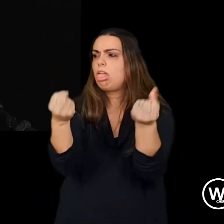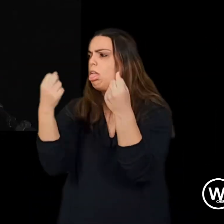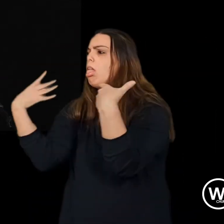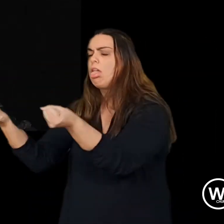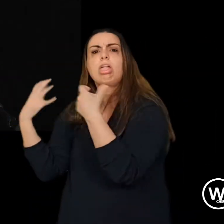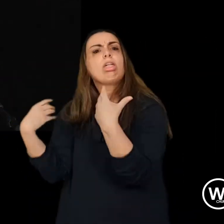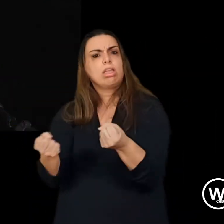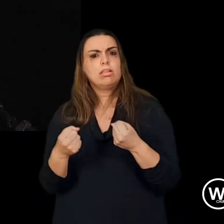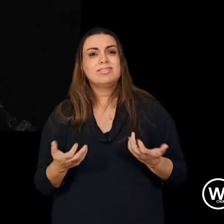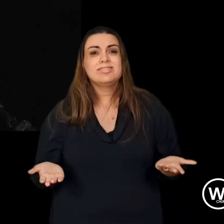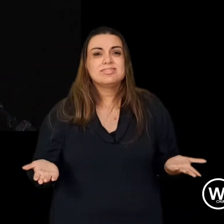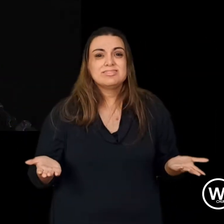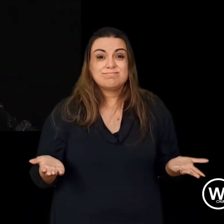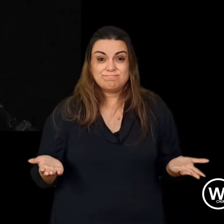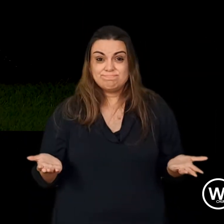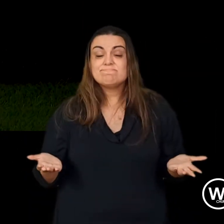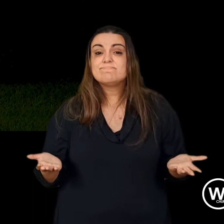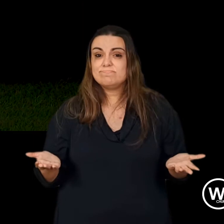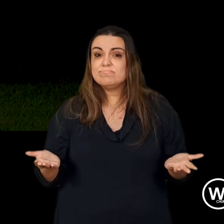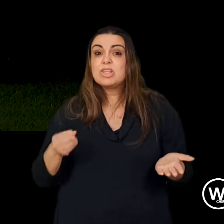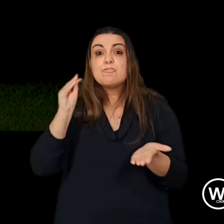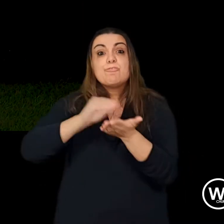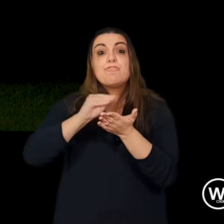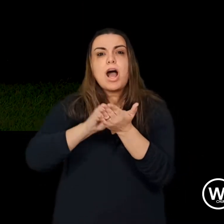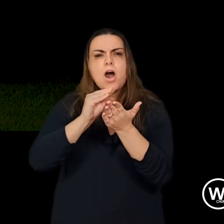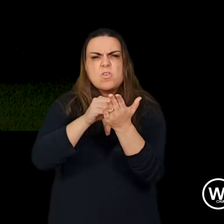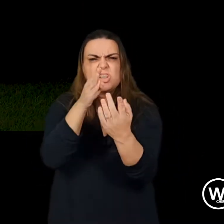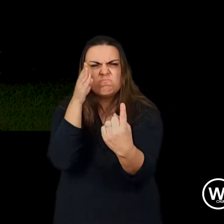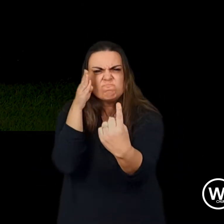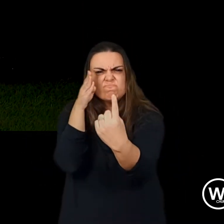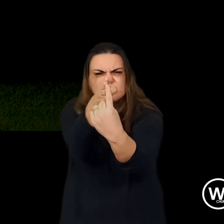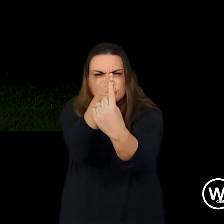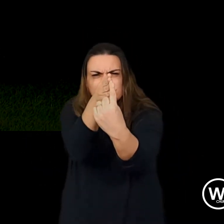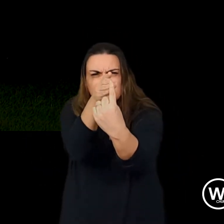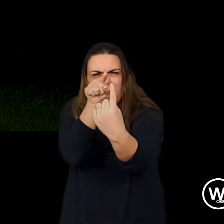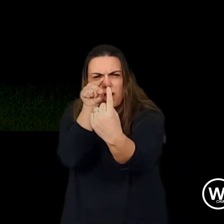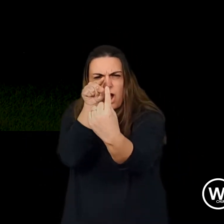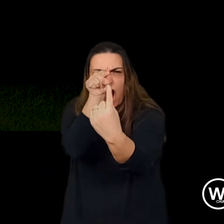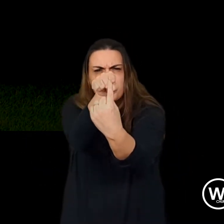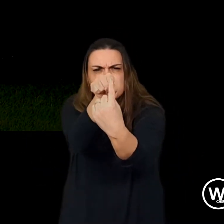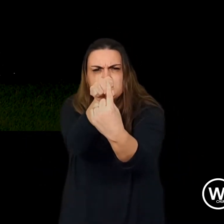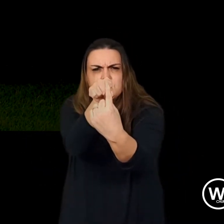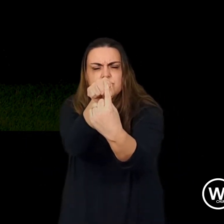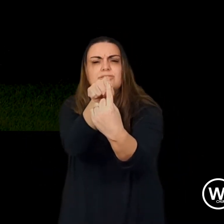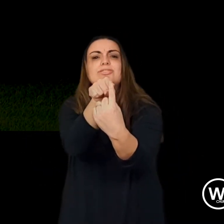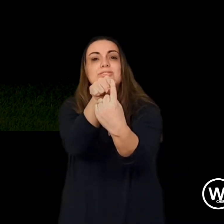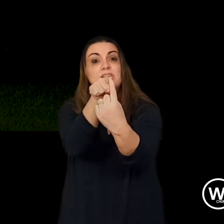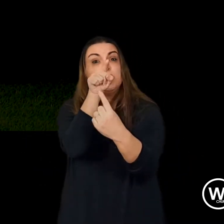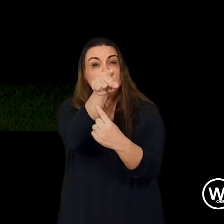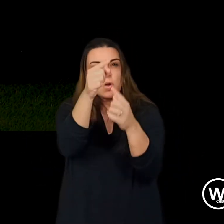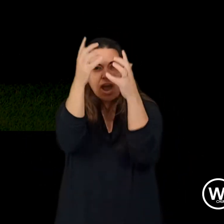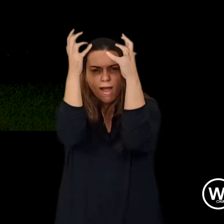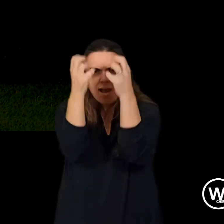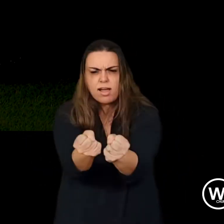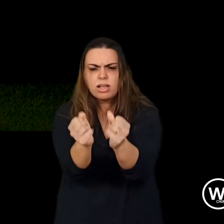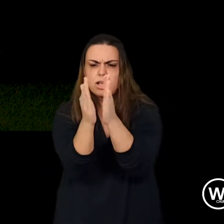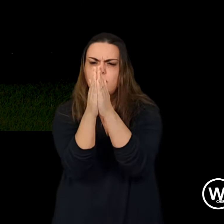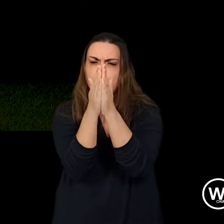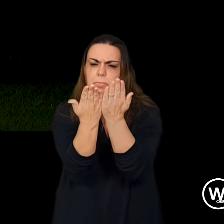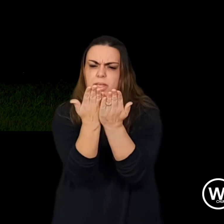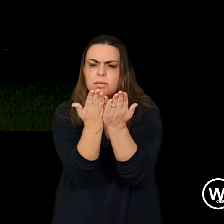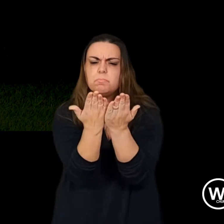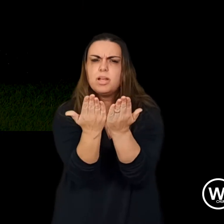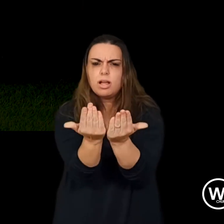qualquer lugar se torna um alvo para você. E quando nós aceitamos a palavra de Deus como verdade